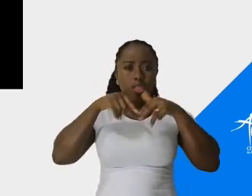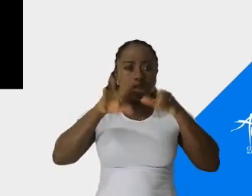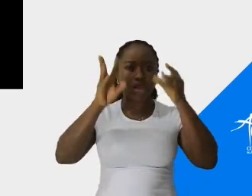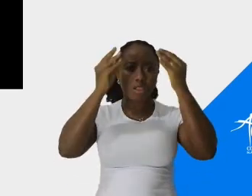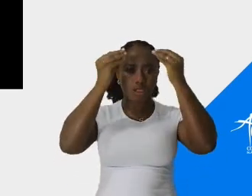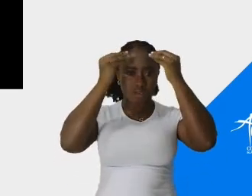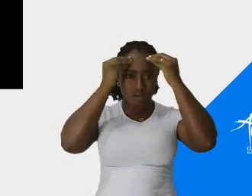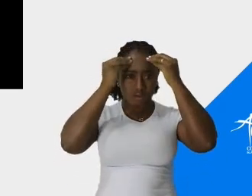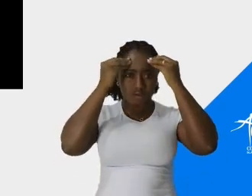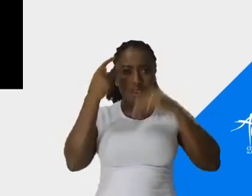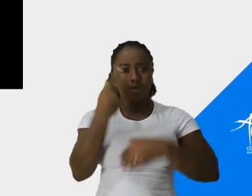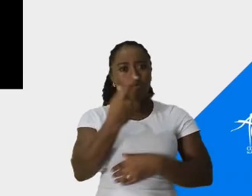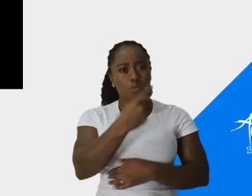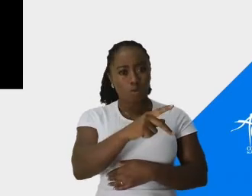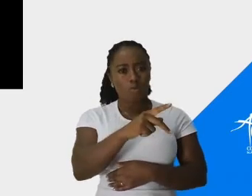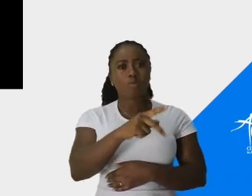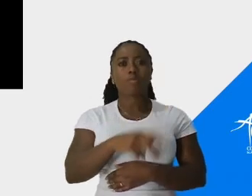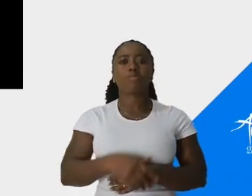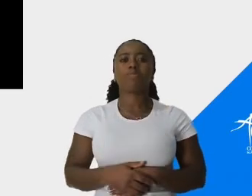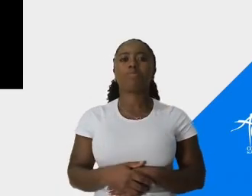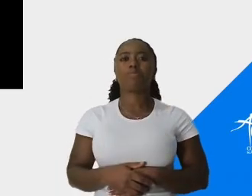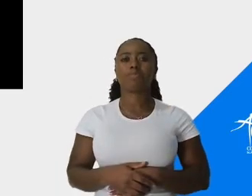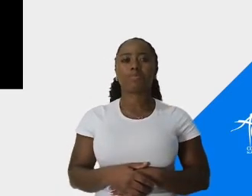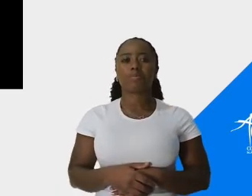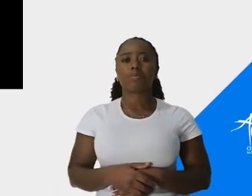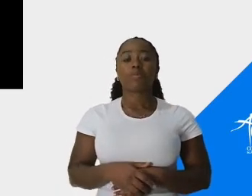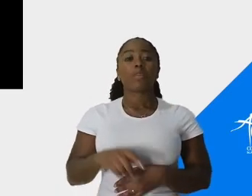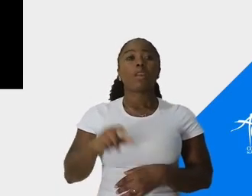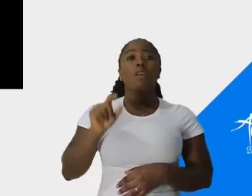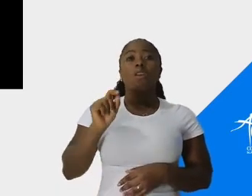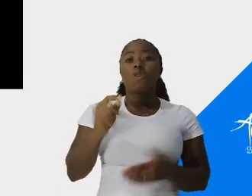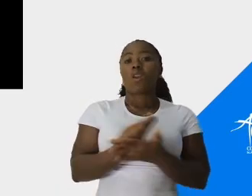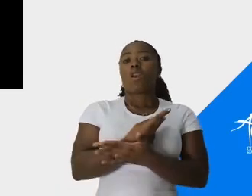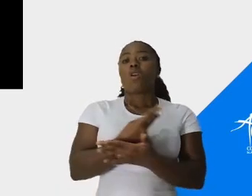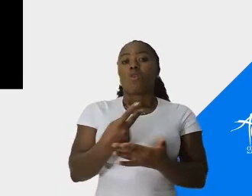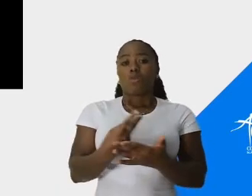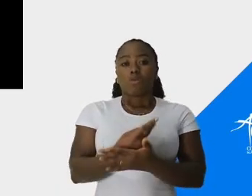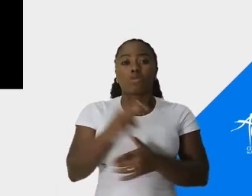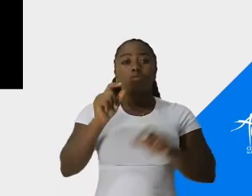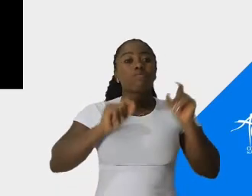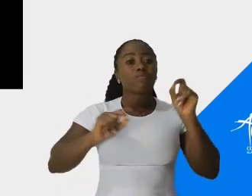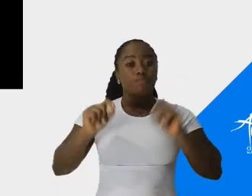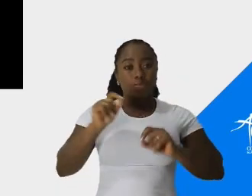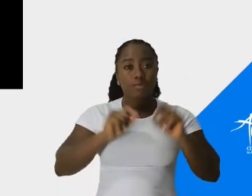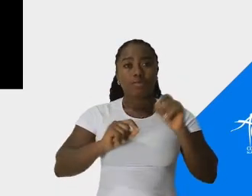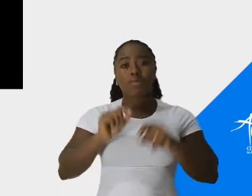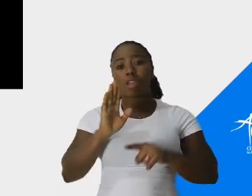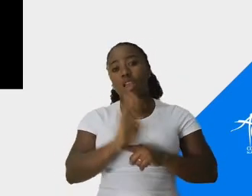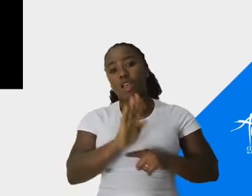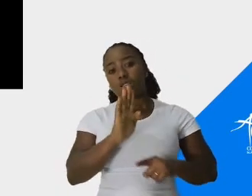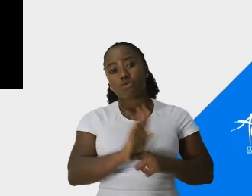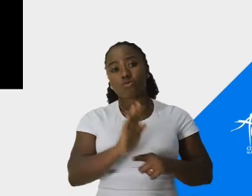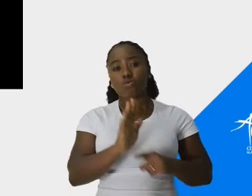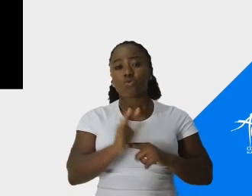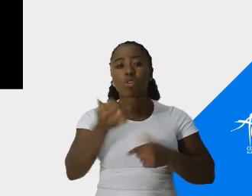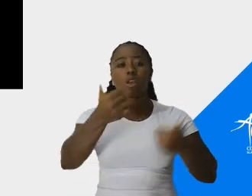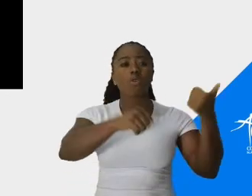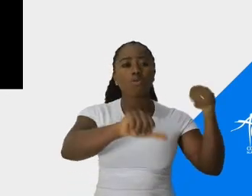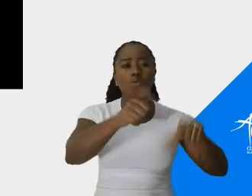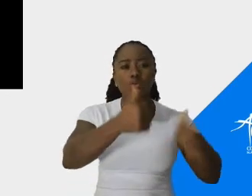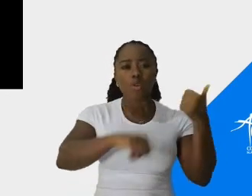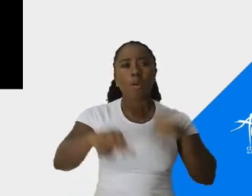Então, o que acontece? Ele vai ajudar a avaliar o funcionamento da memória em cada hemisfério. Então, ele é